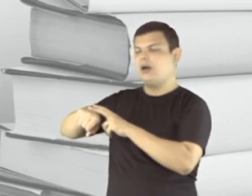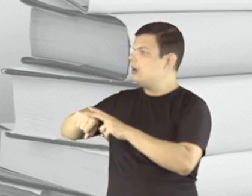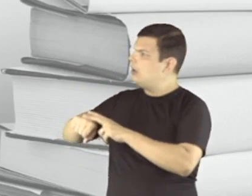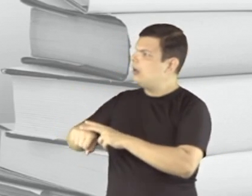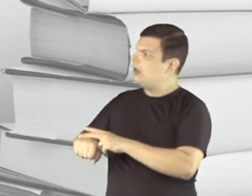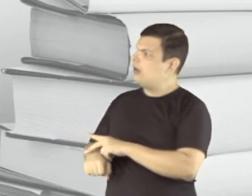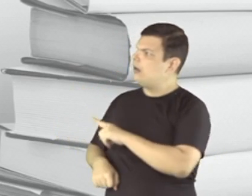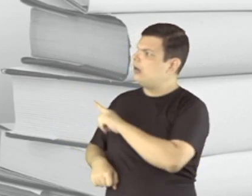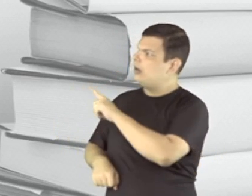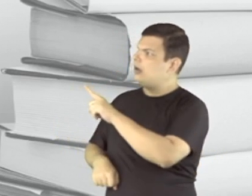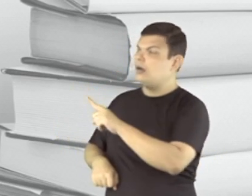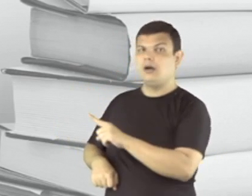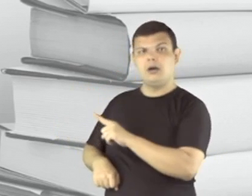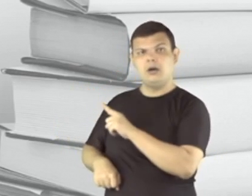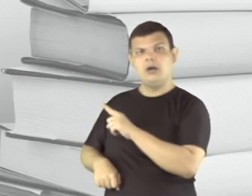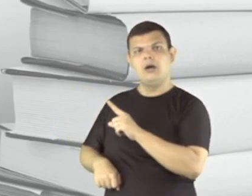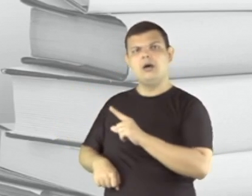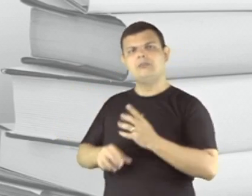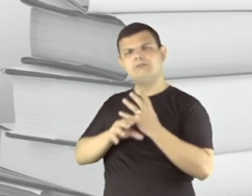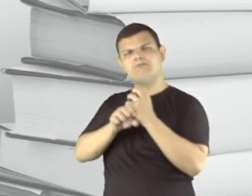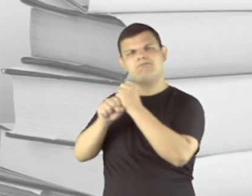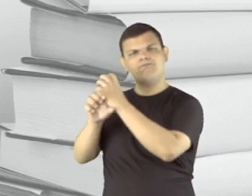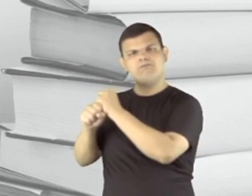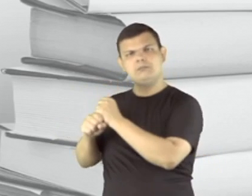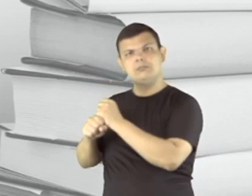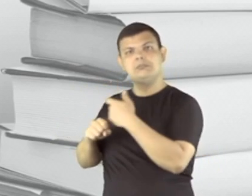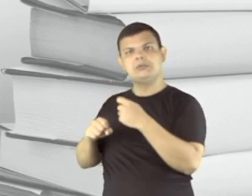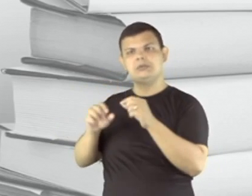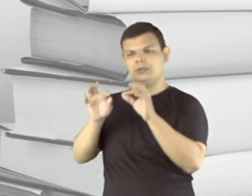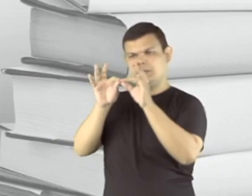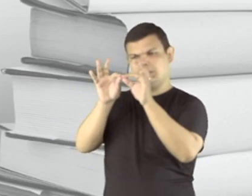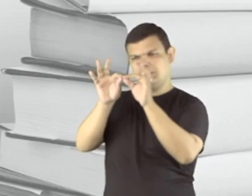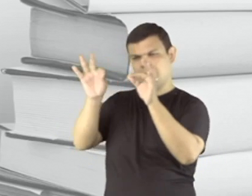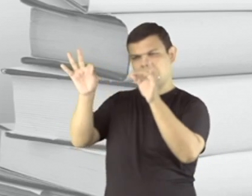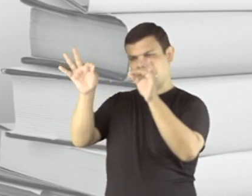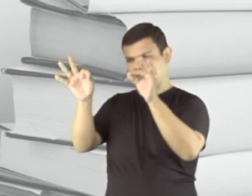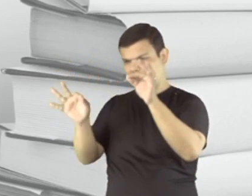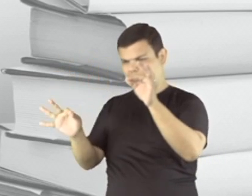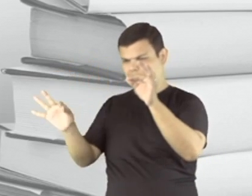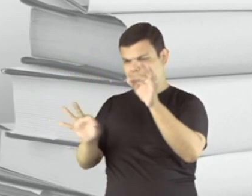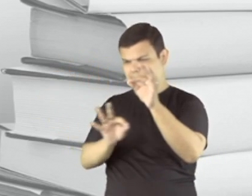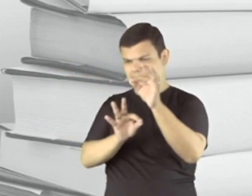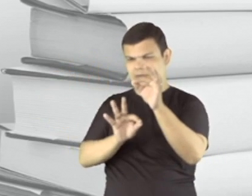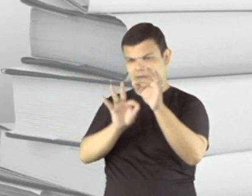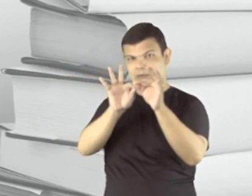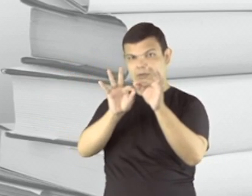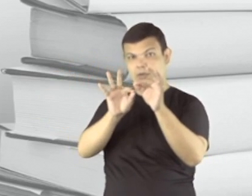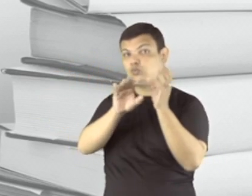que seria? Se eu fosse calcular o perímetro, eu teria que somar a medida deste lado, deste outro